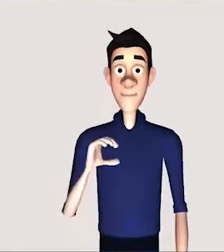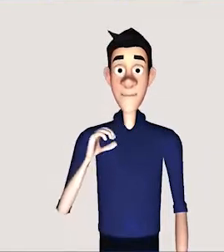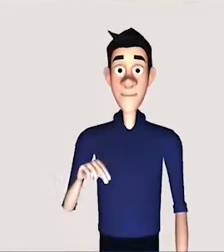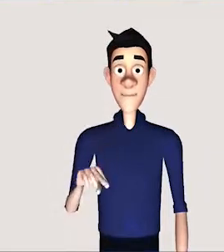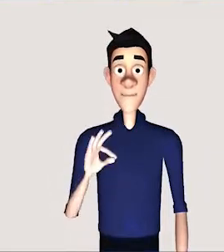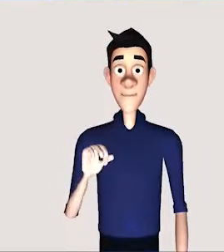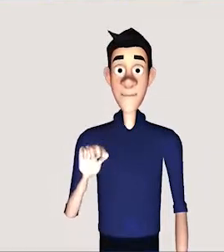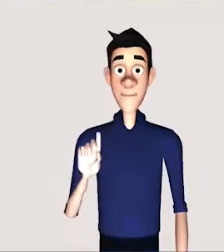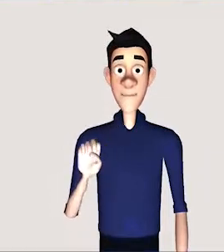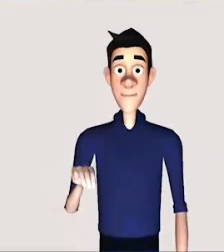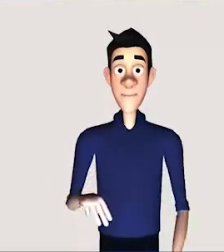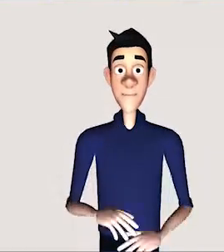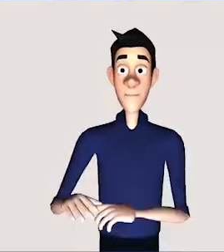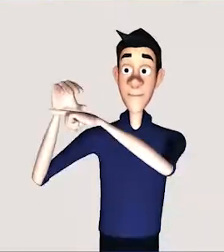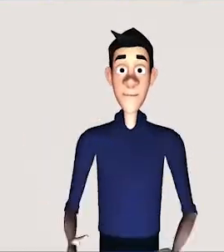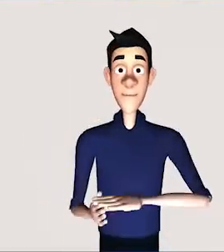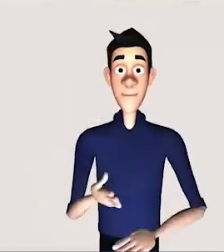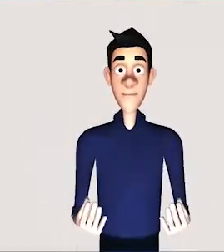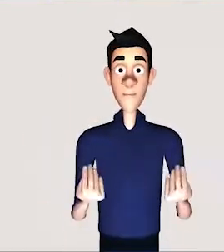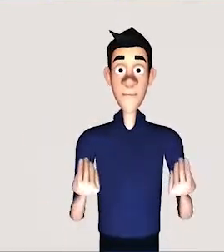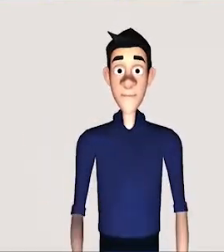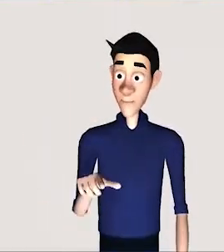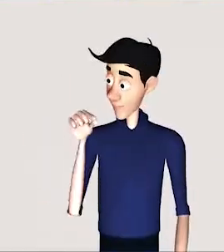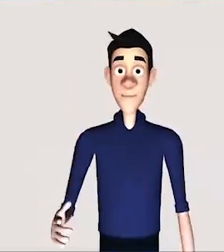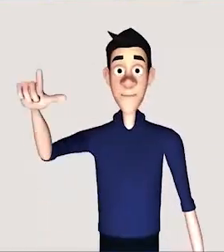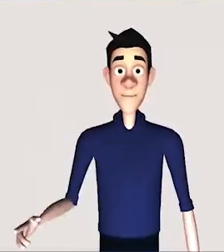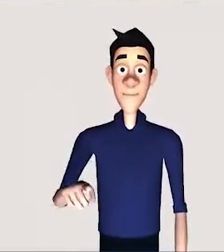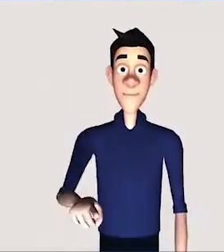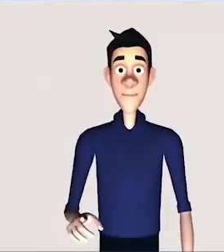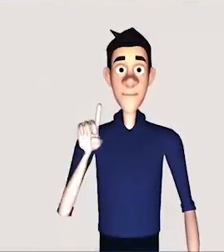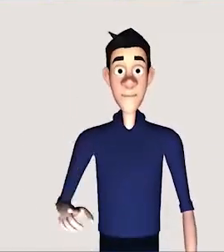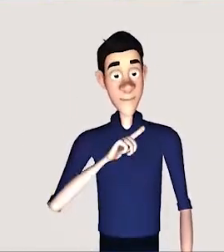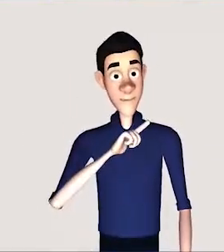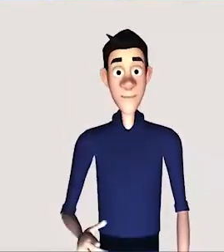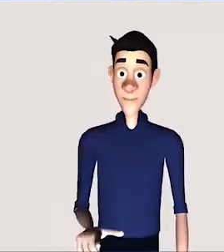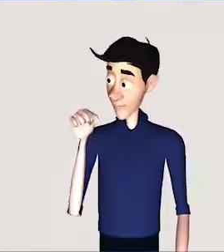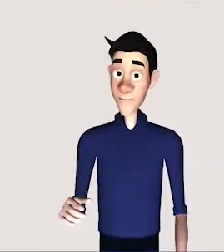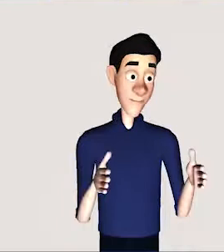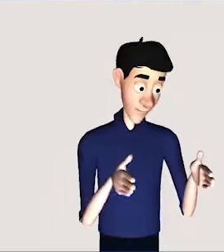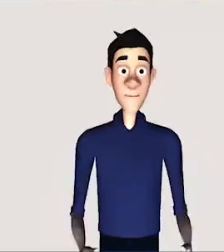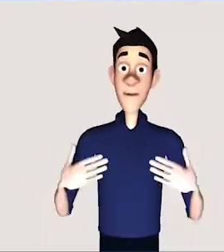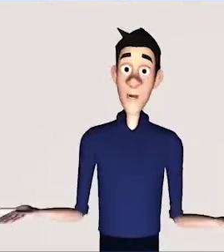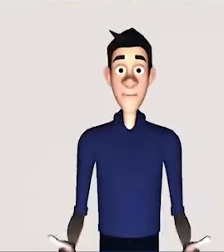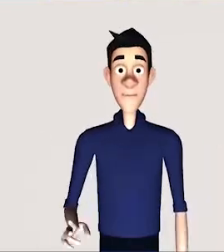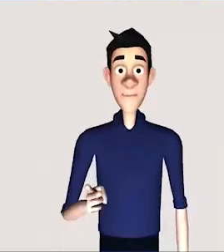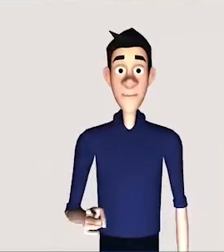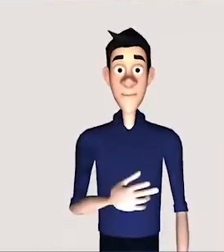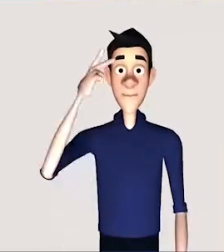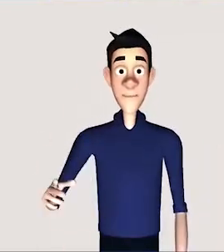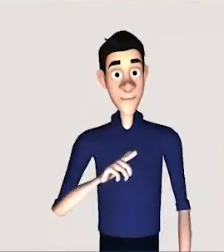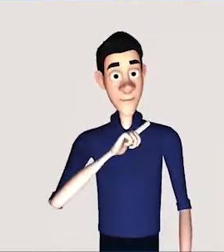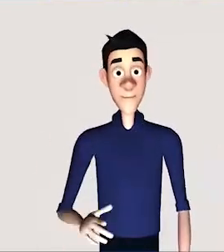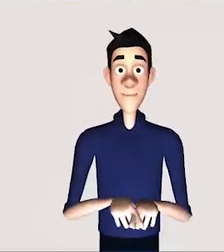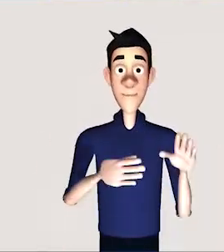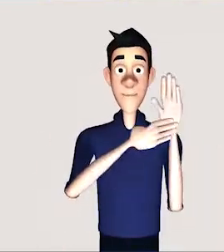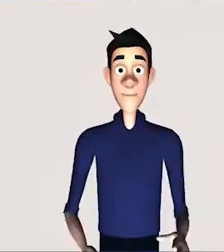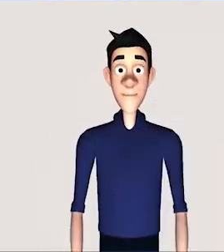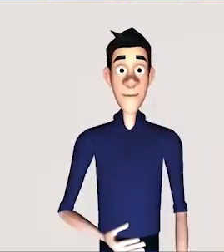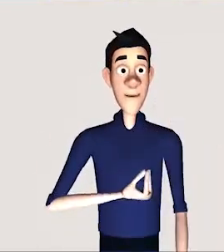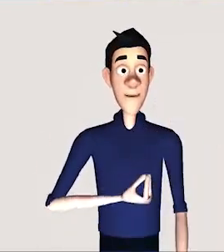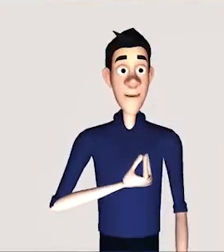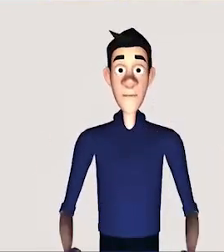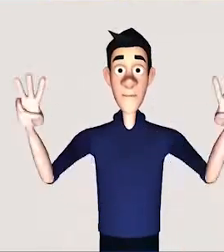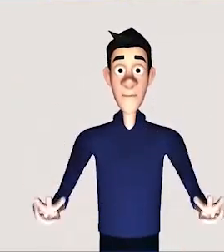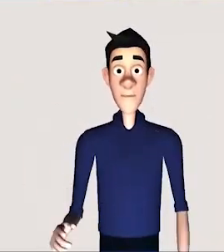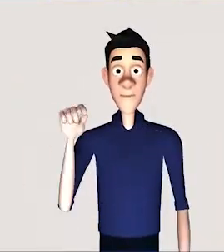um documento que fica compartilhado e quem faz o controle coloca já diretamente ali, que fica armazenado já na